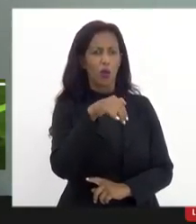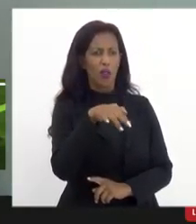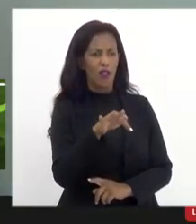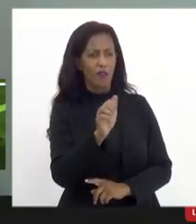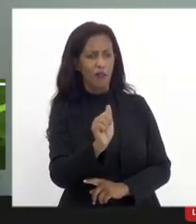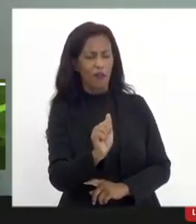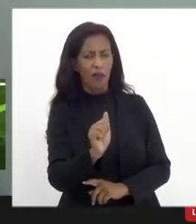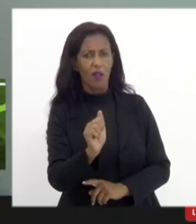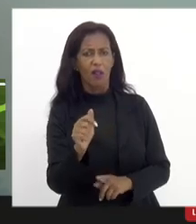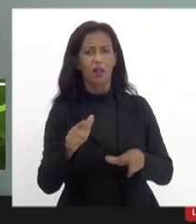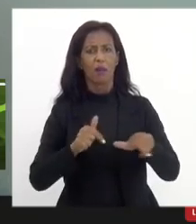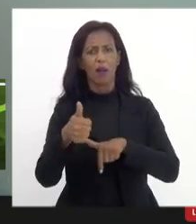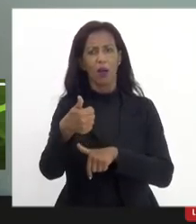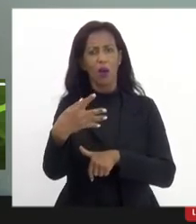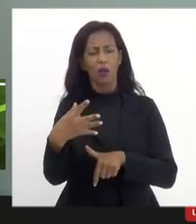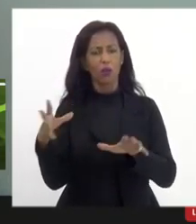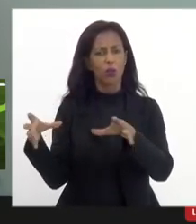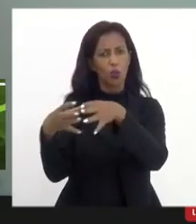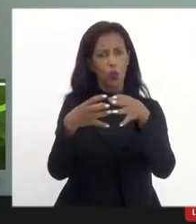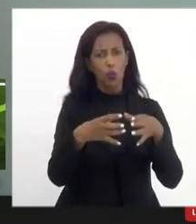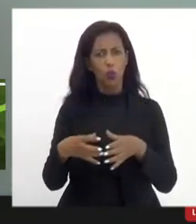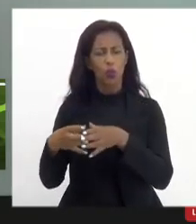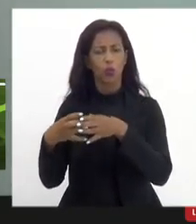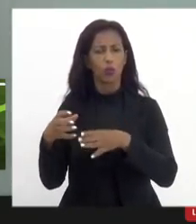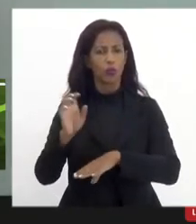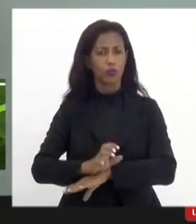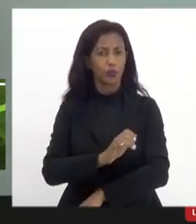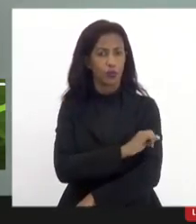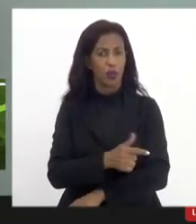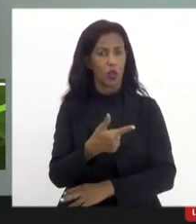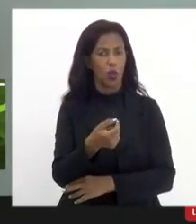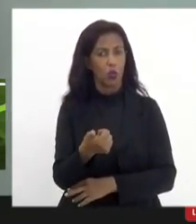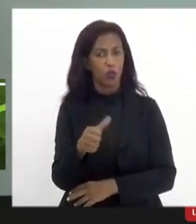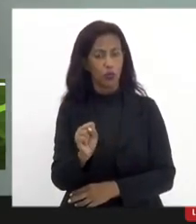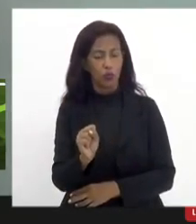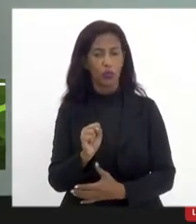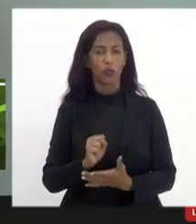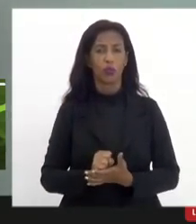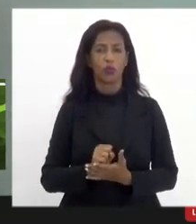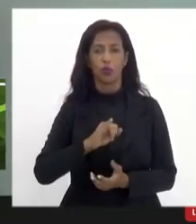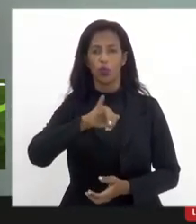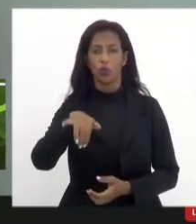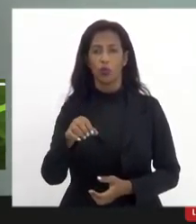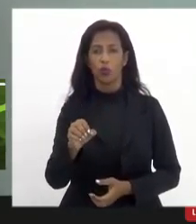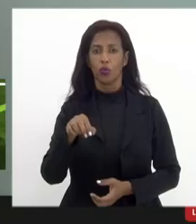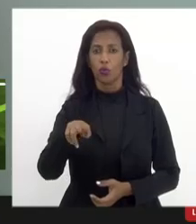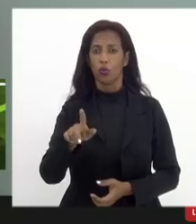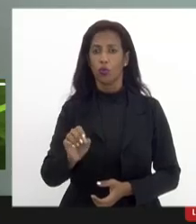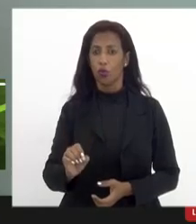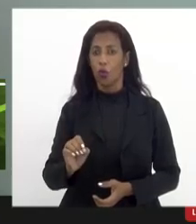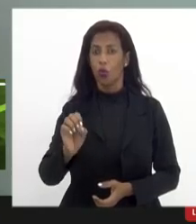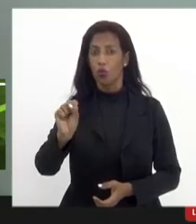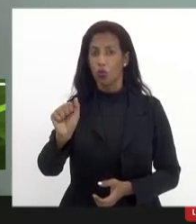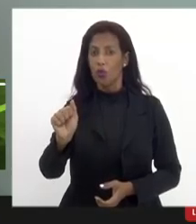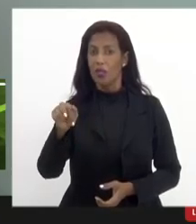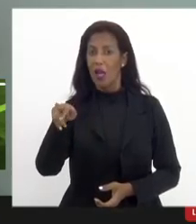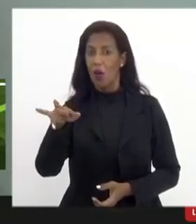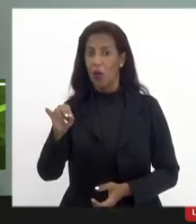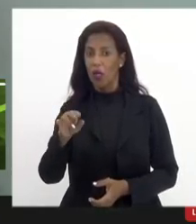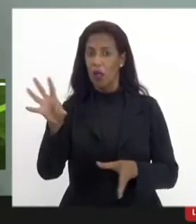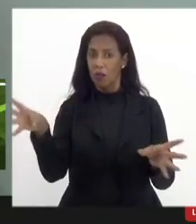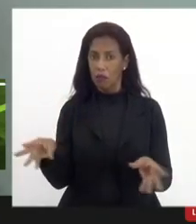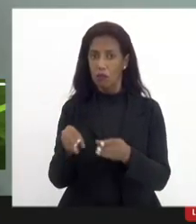14 grupos de todo o estado do Rio de Janeiro. Né? Em 2018, o Jongo do Morro do Salgueiro foi agregado a esse coletivo que a